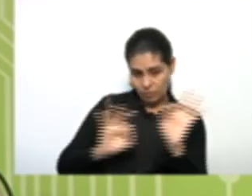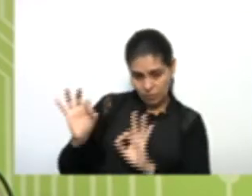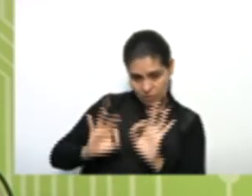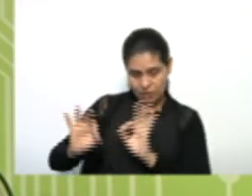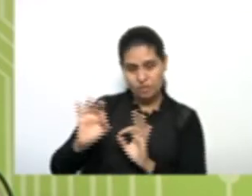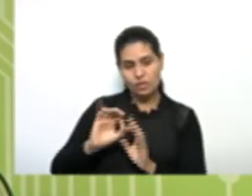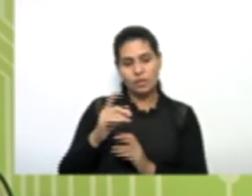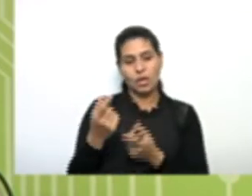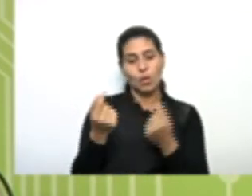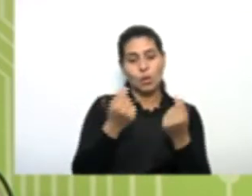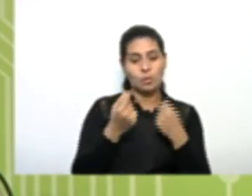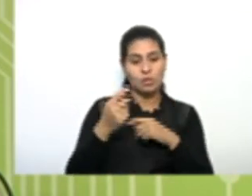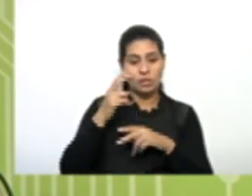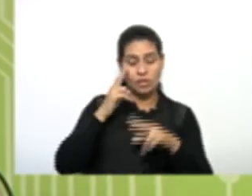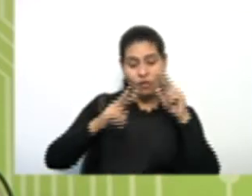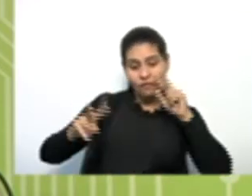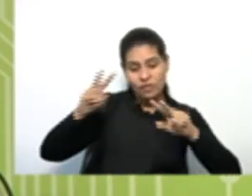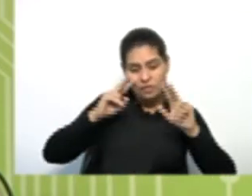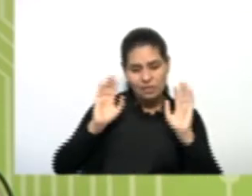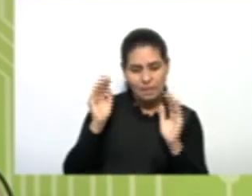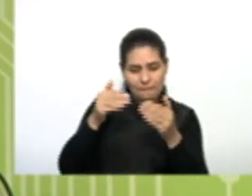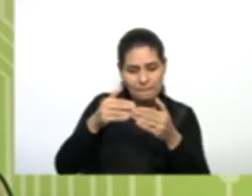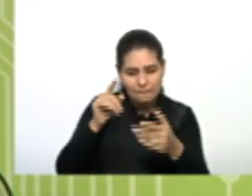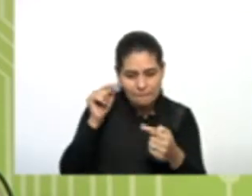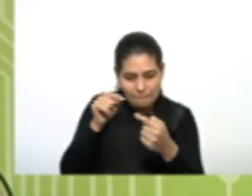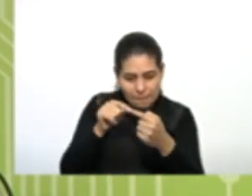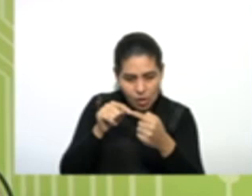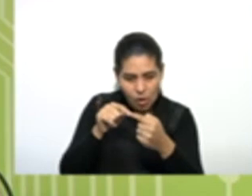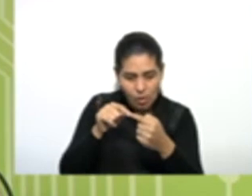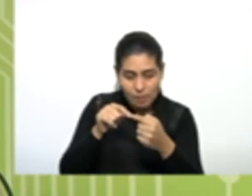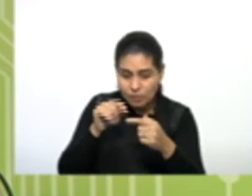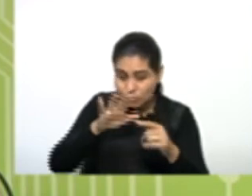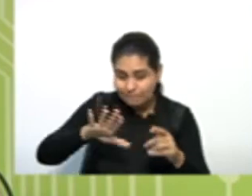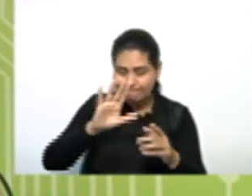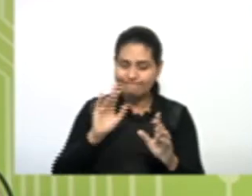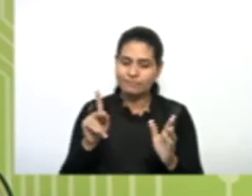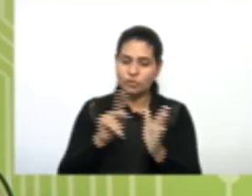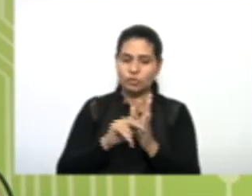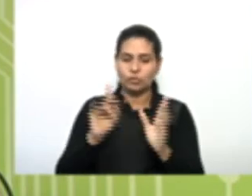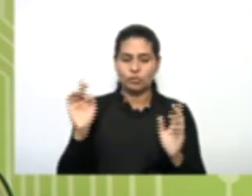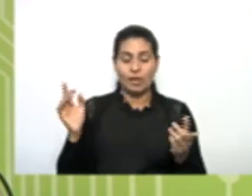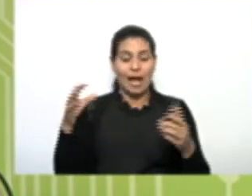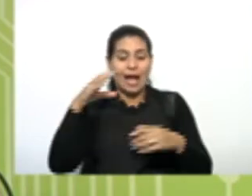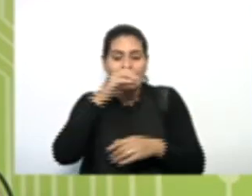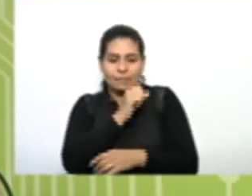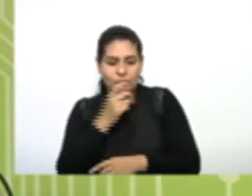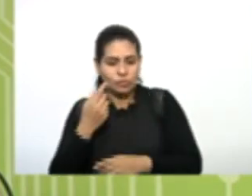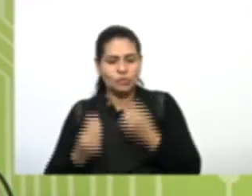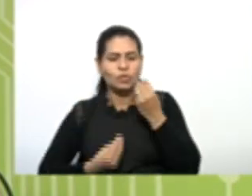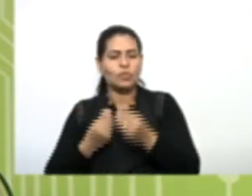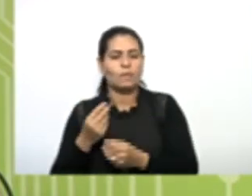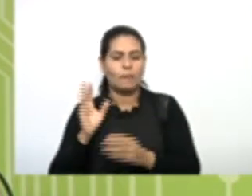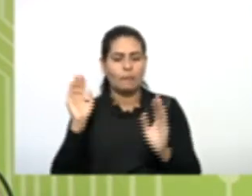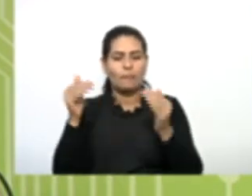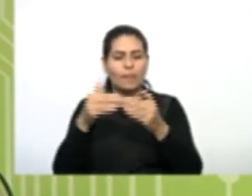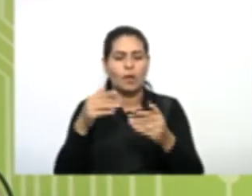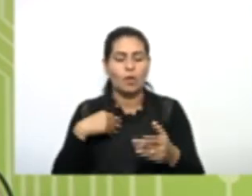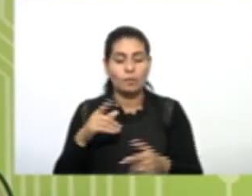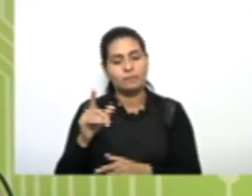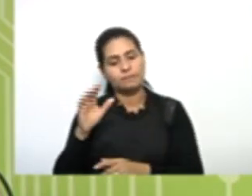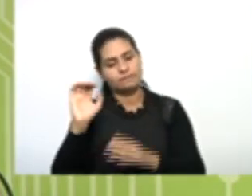economistas. Os economistas têm uma visão bem específica e bastante pragmática, bastante objetiva de qual é o objetivo de uma